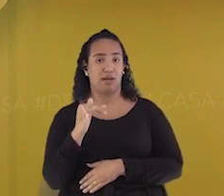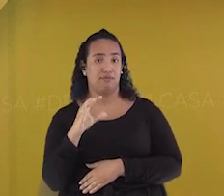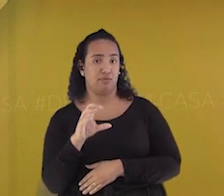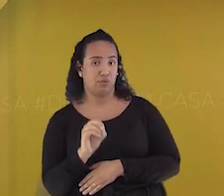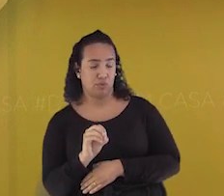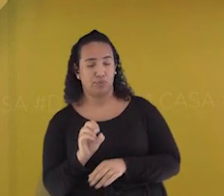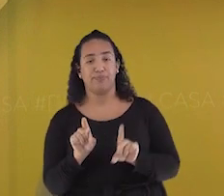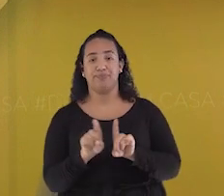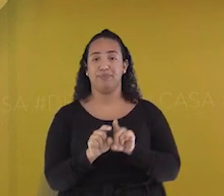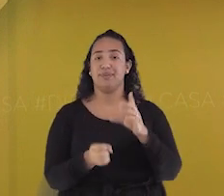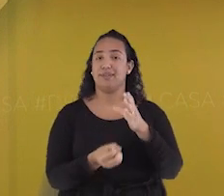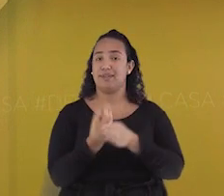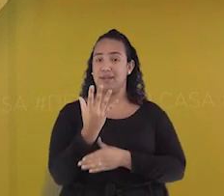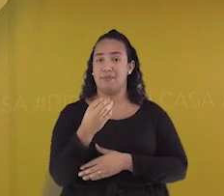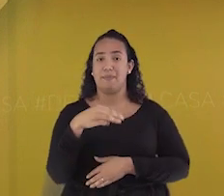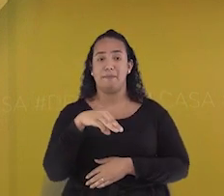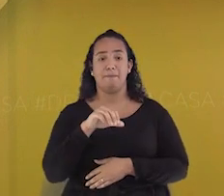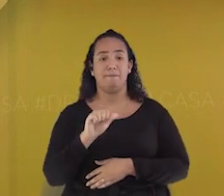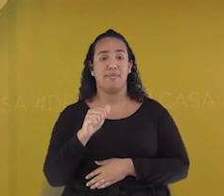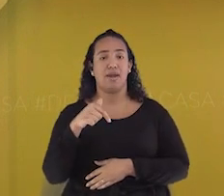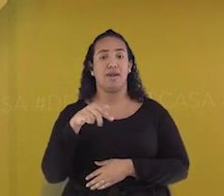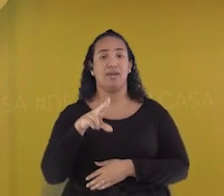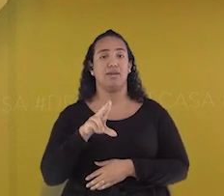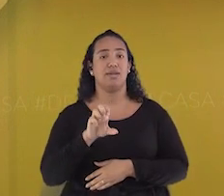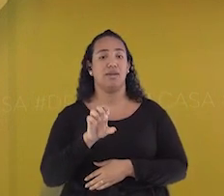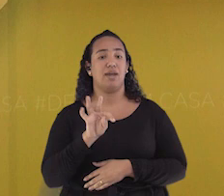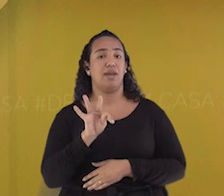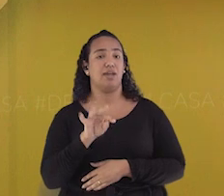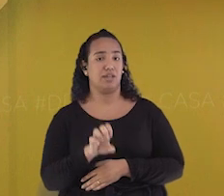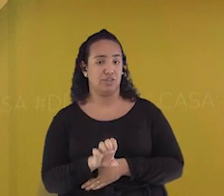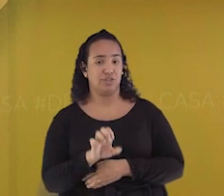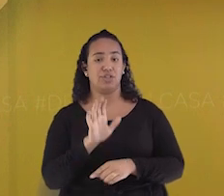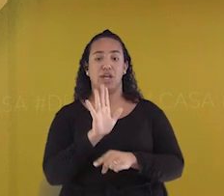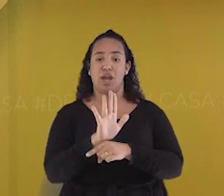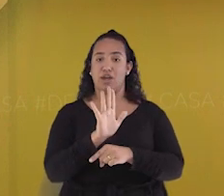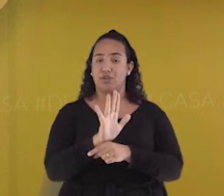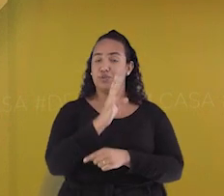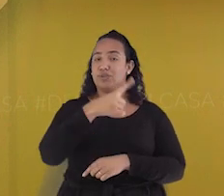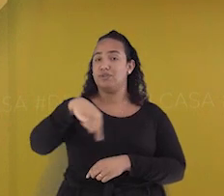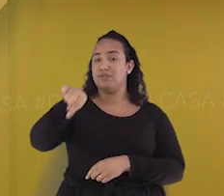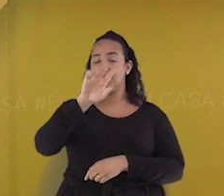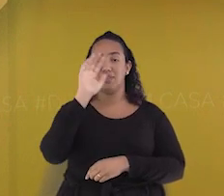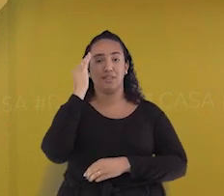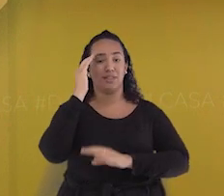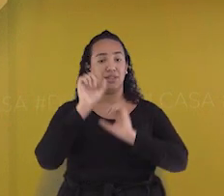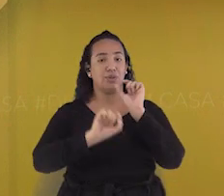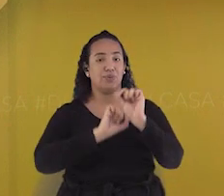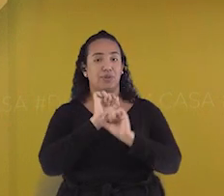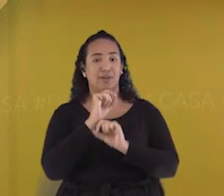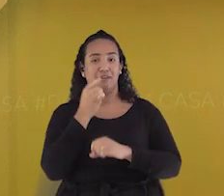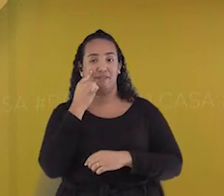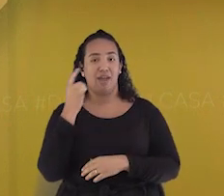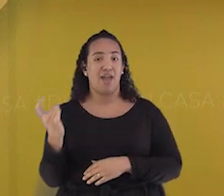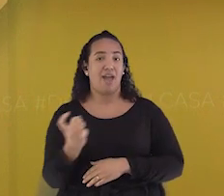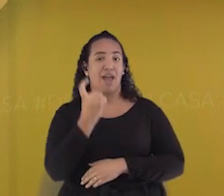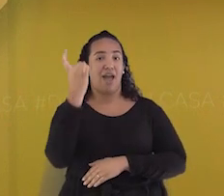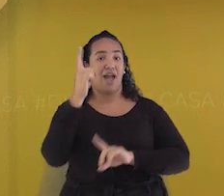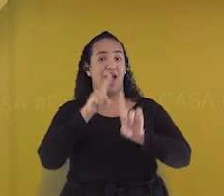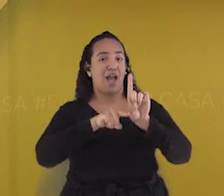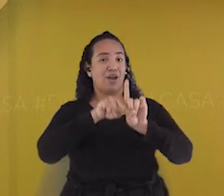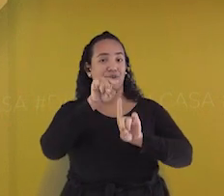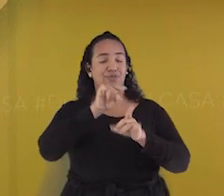curvas de nível feita de papelão, que nos ajuda a compreender como essas diferentes altitudes formam o